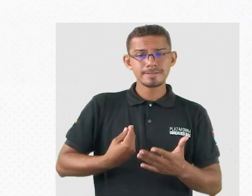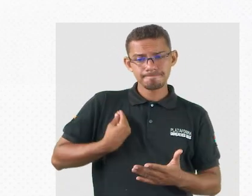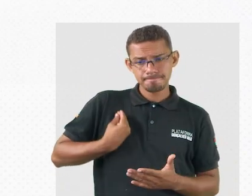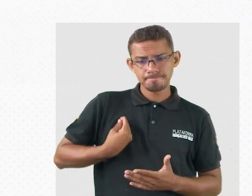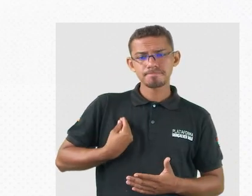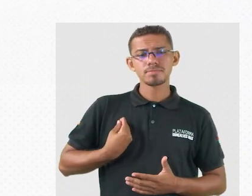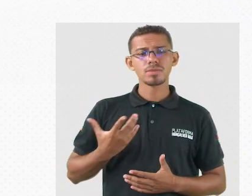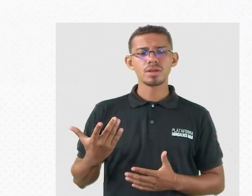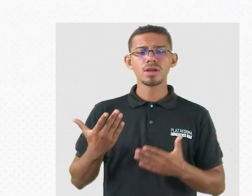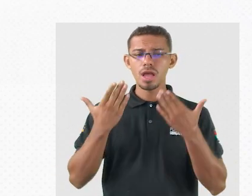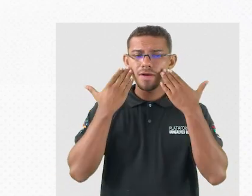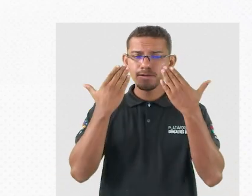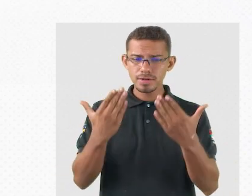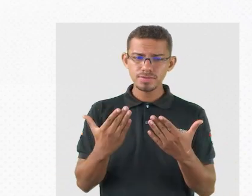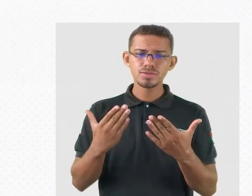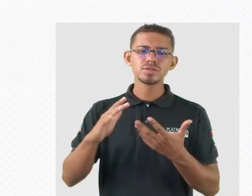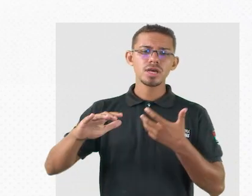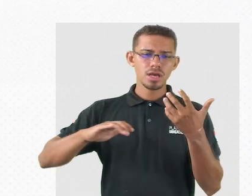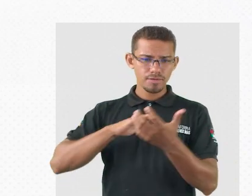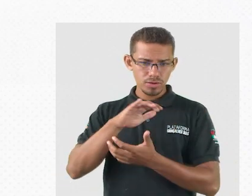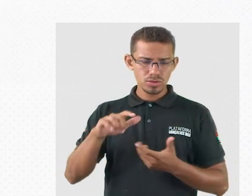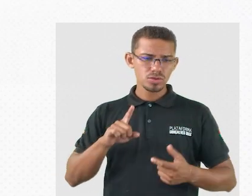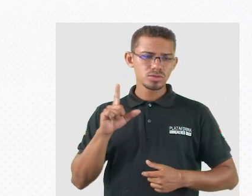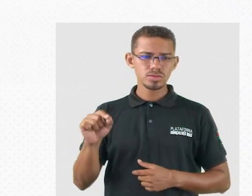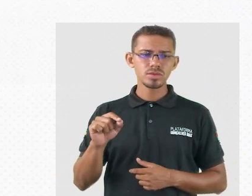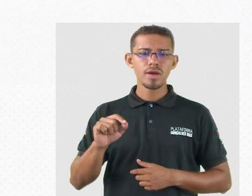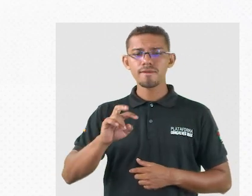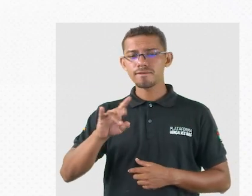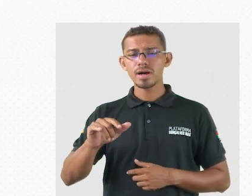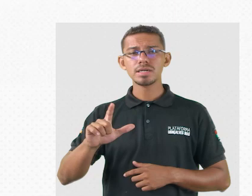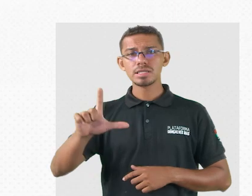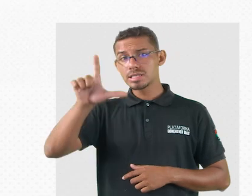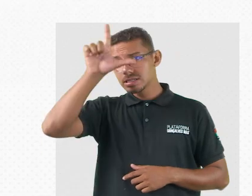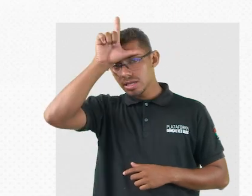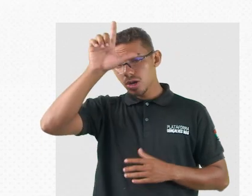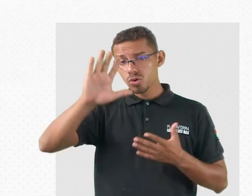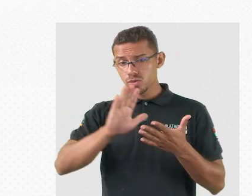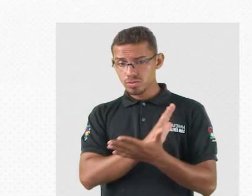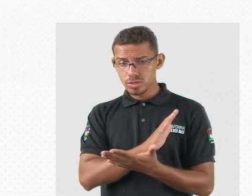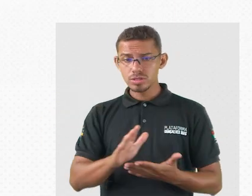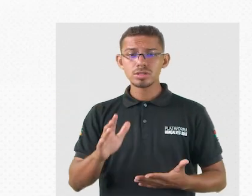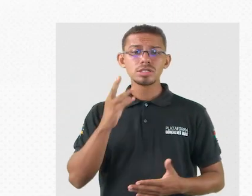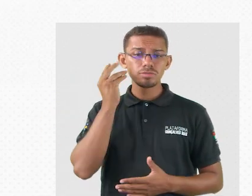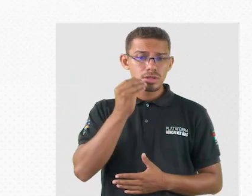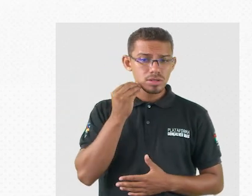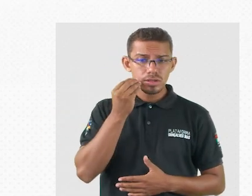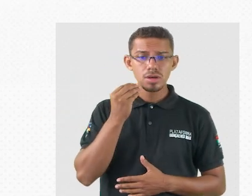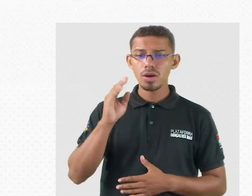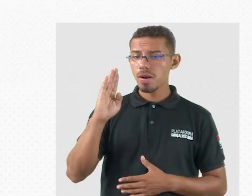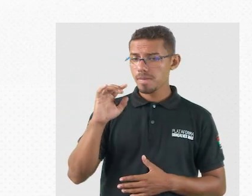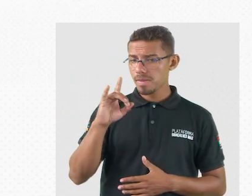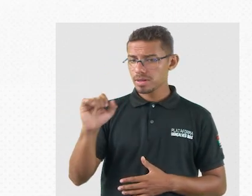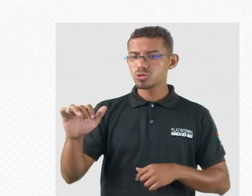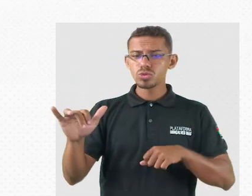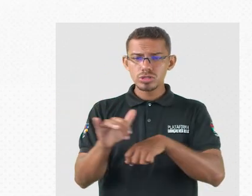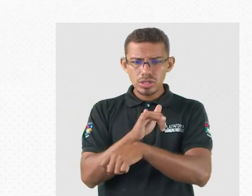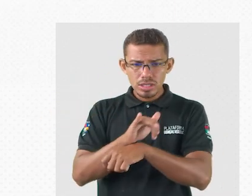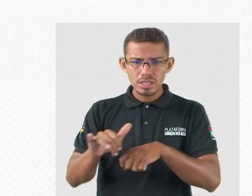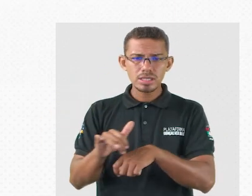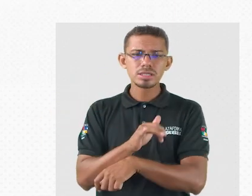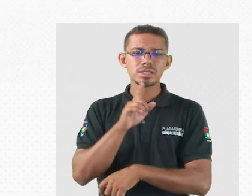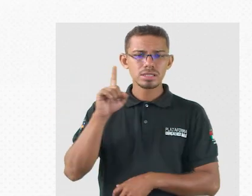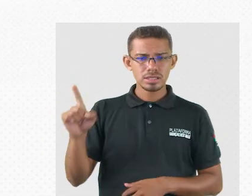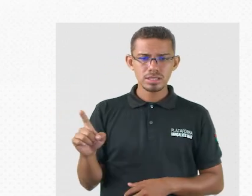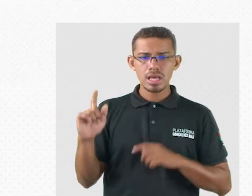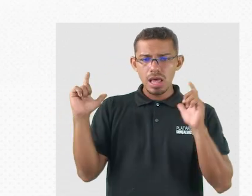aqui enfrentando esses revoltosos. Ele vai liderar algumas tropas, né, experientes contra os balaios. A sua estratégia eficaz levou à